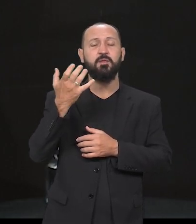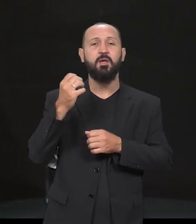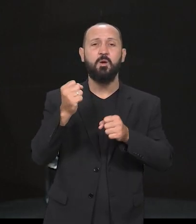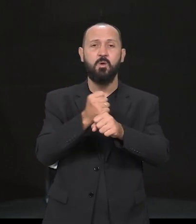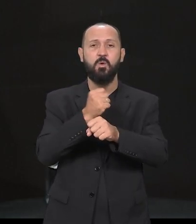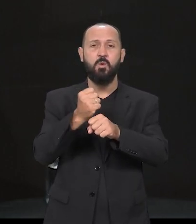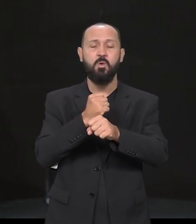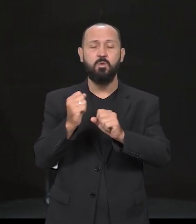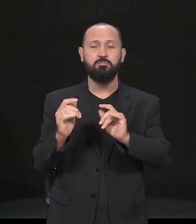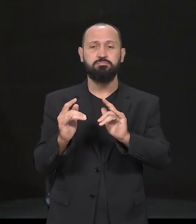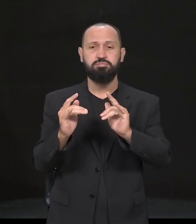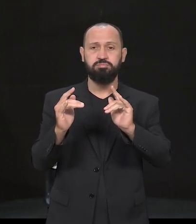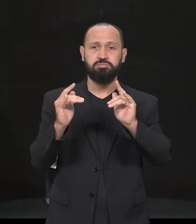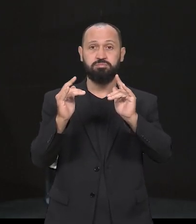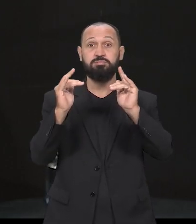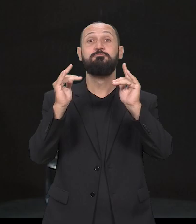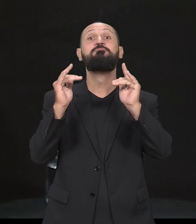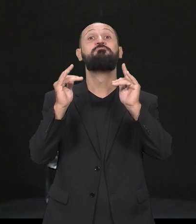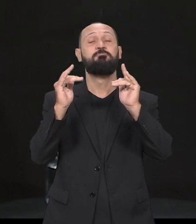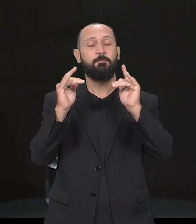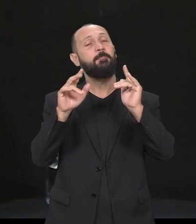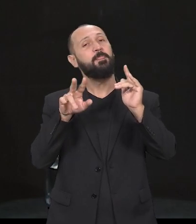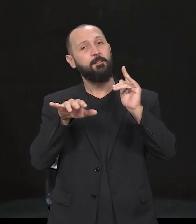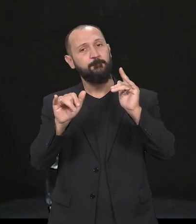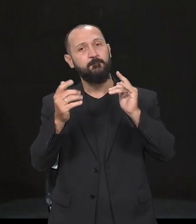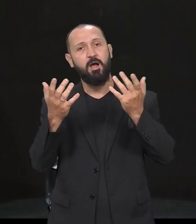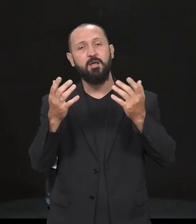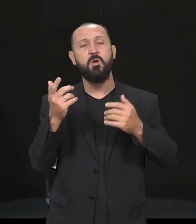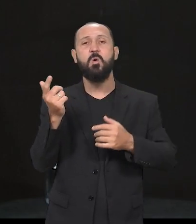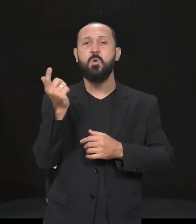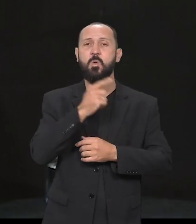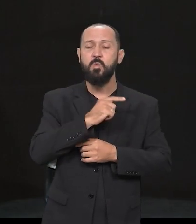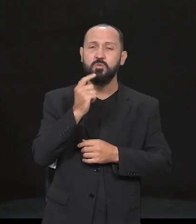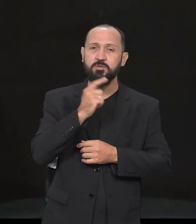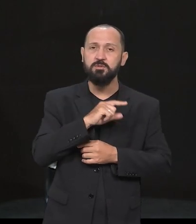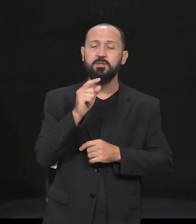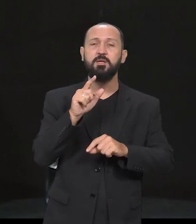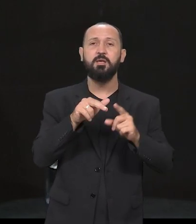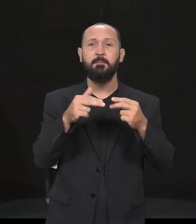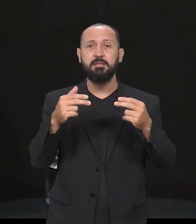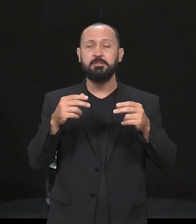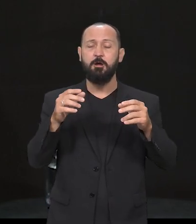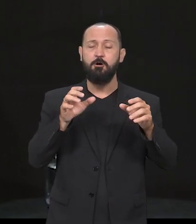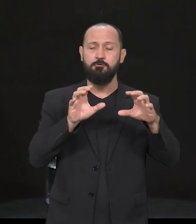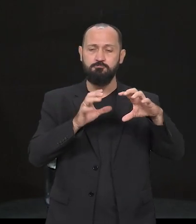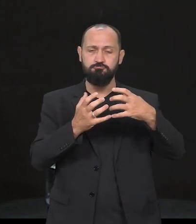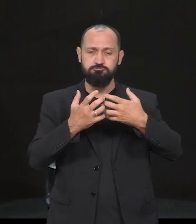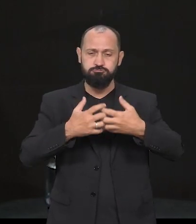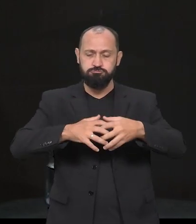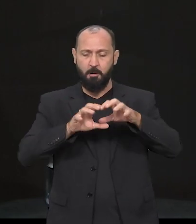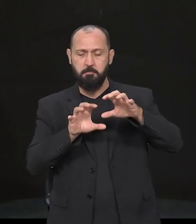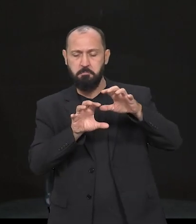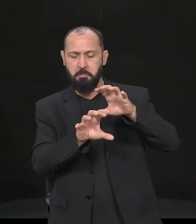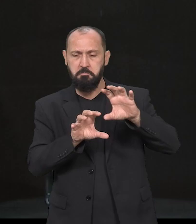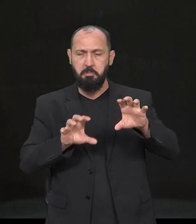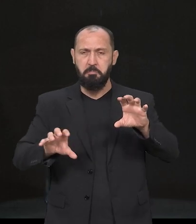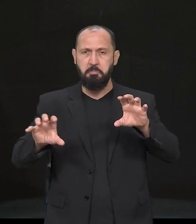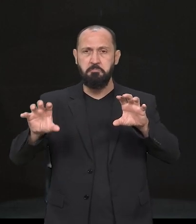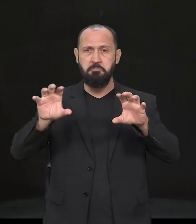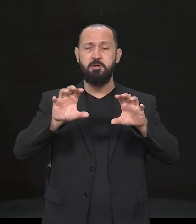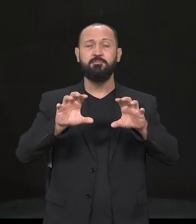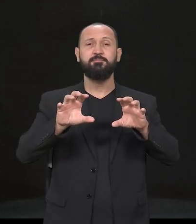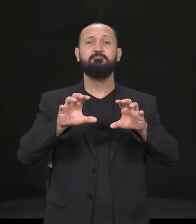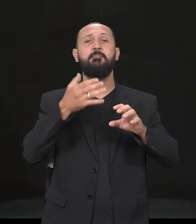de construção de um novo imóvel que vai também poder receber mais equipamentos, vai